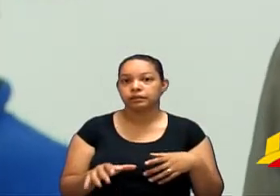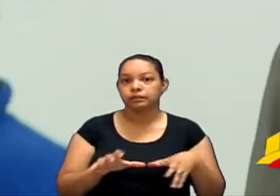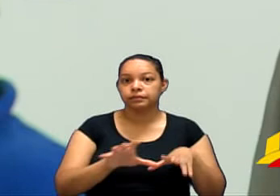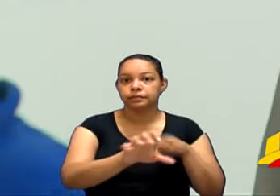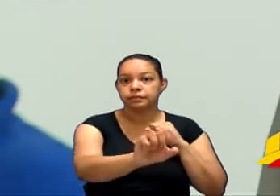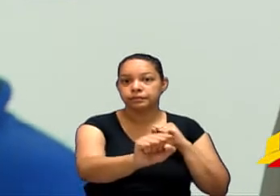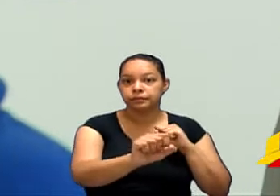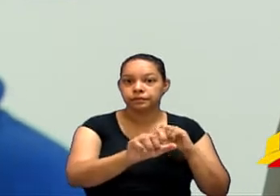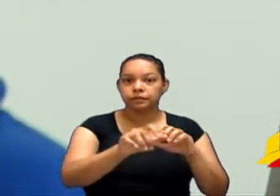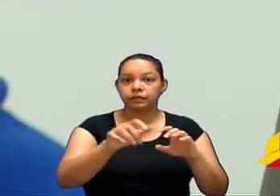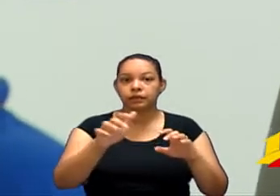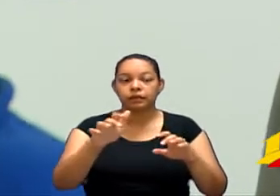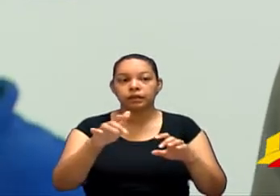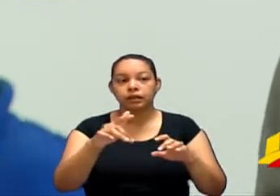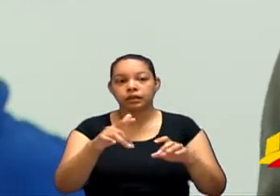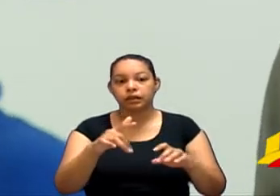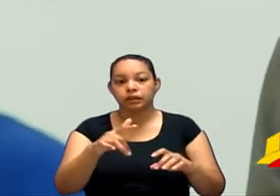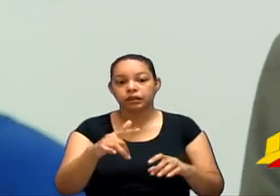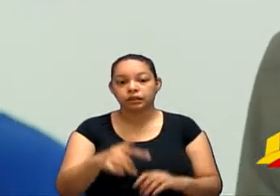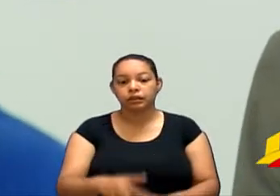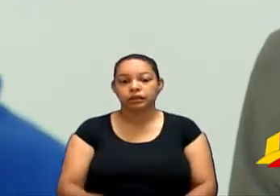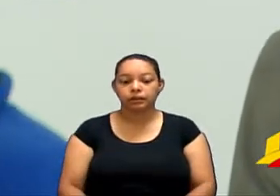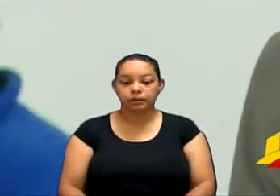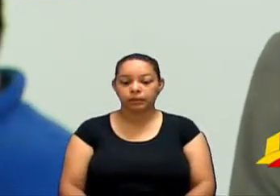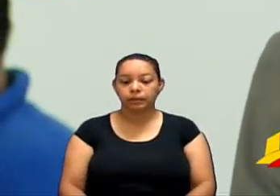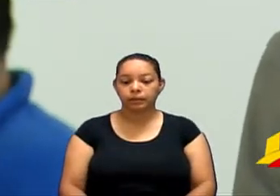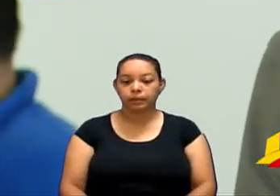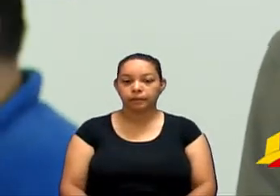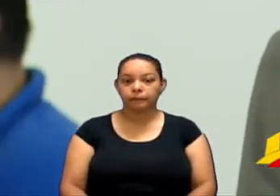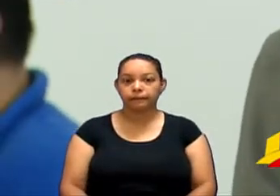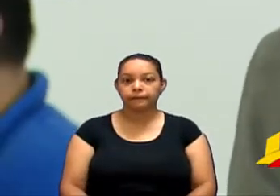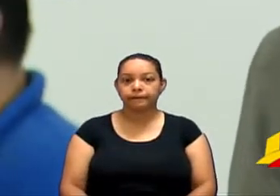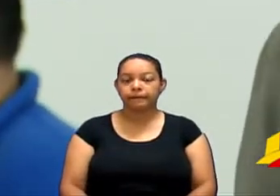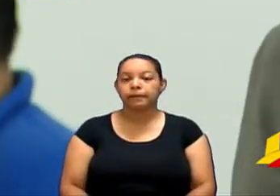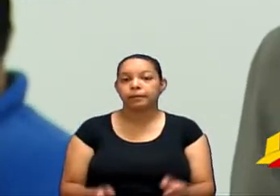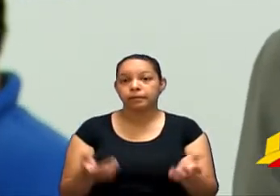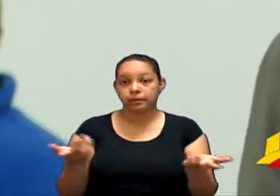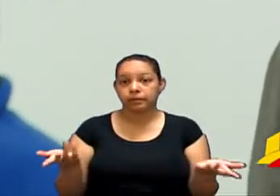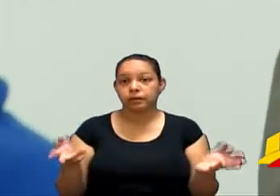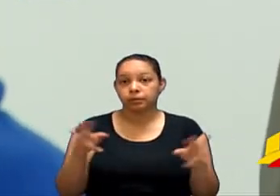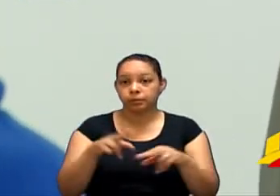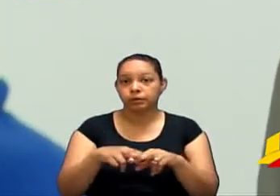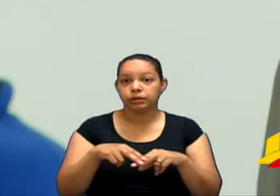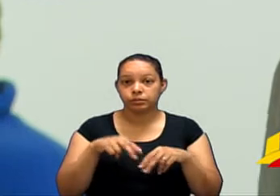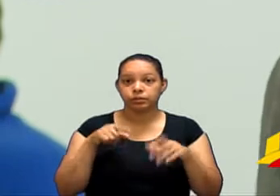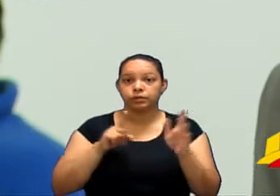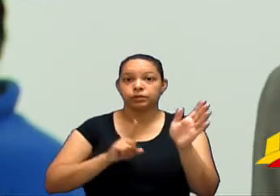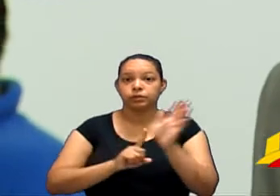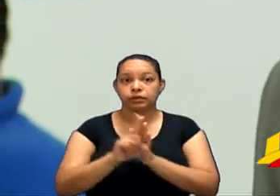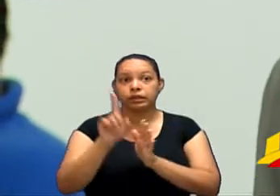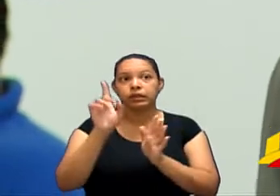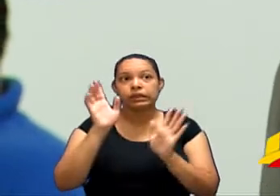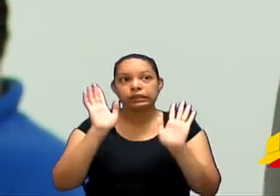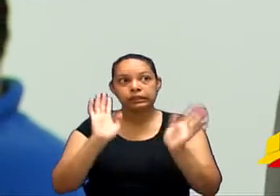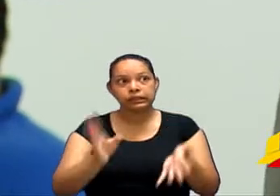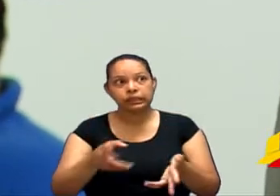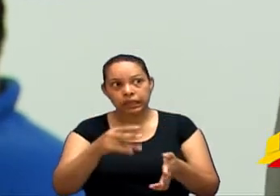acontecido ainda tá por isso que eu perguntei se já tinham feito a reintegração de posse lá mas aparentemente